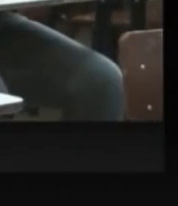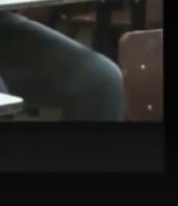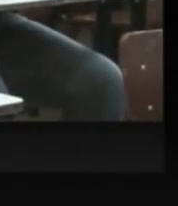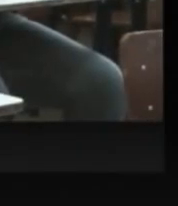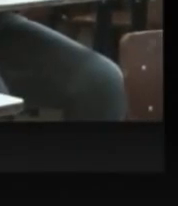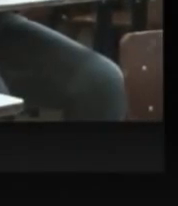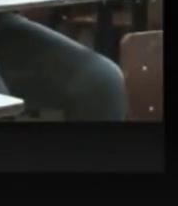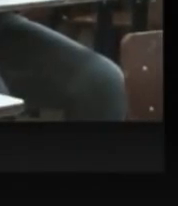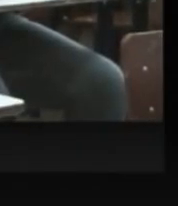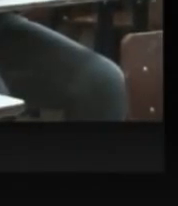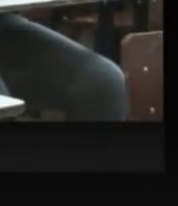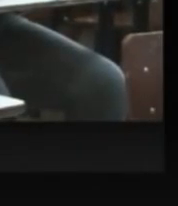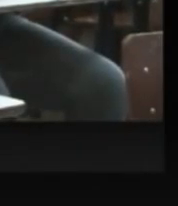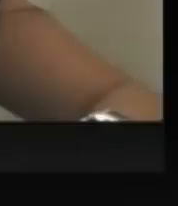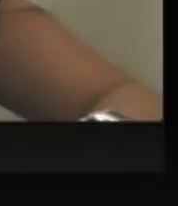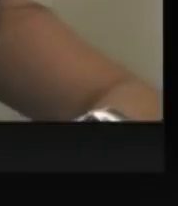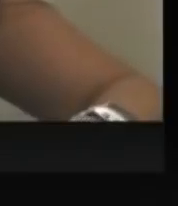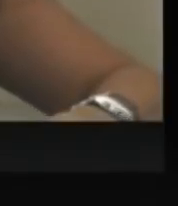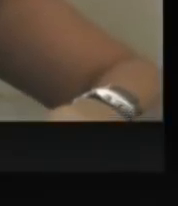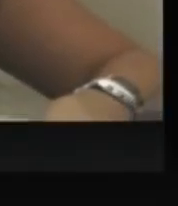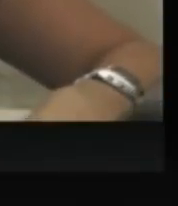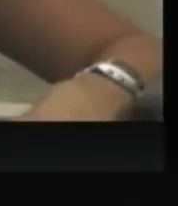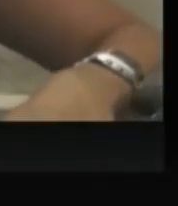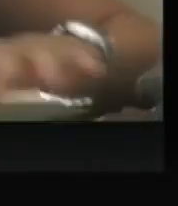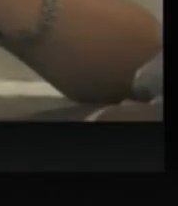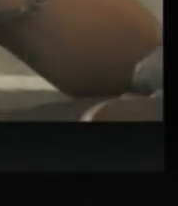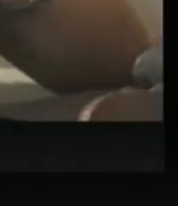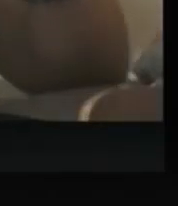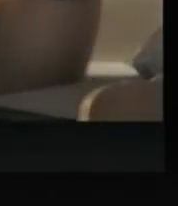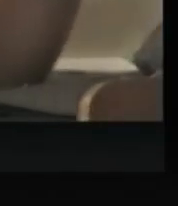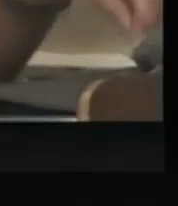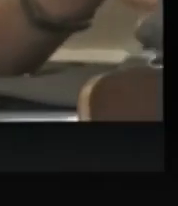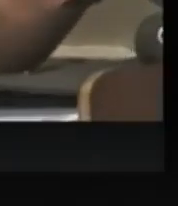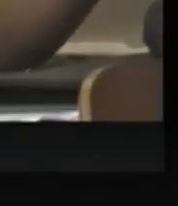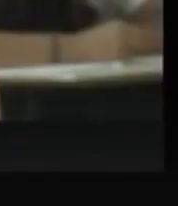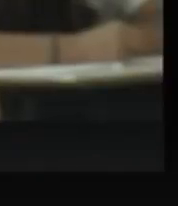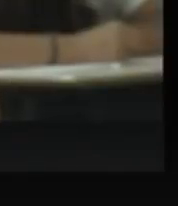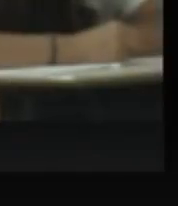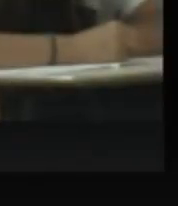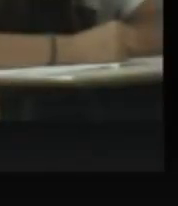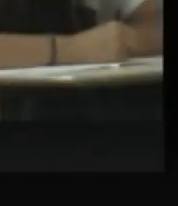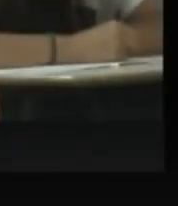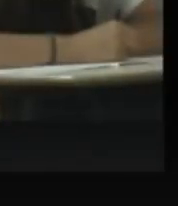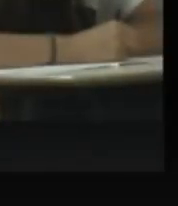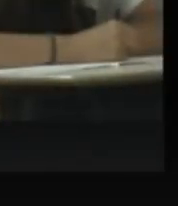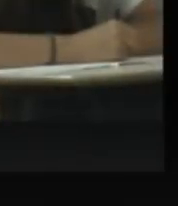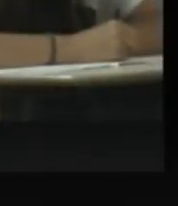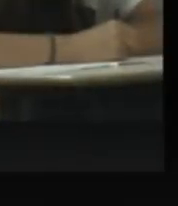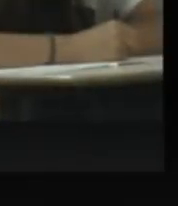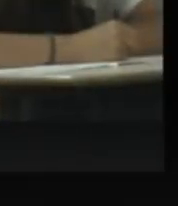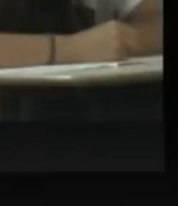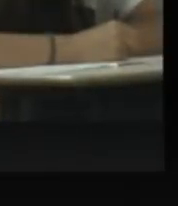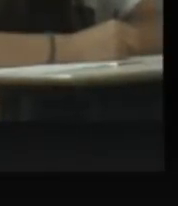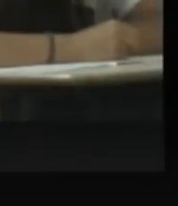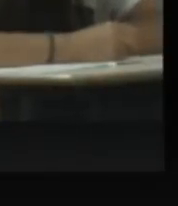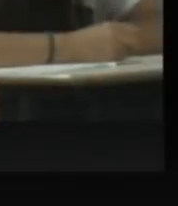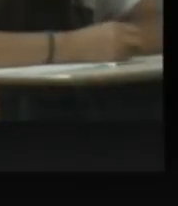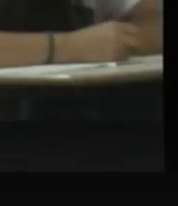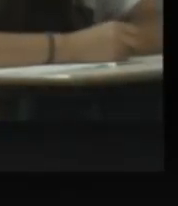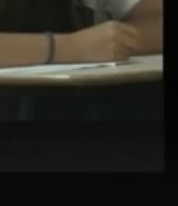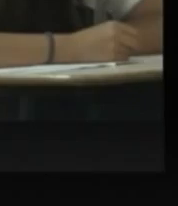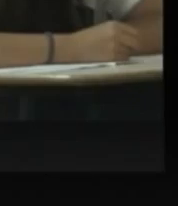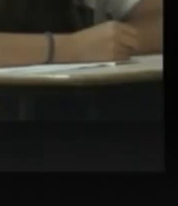que tratam sobre a questão de gênero, mulheres e feminismos. O prêmio já está em sua 8ª edição. Milhares de estudantes de